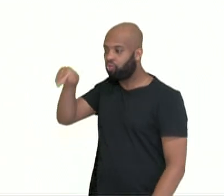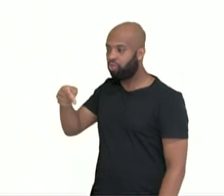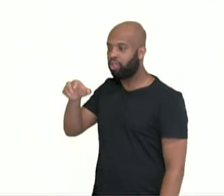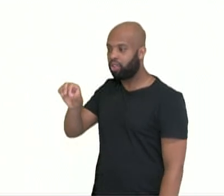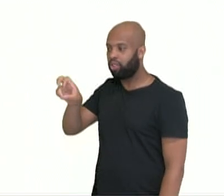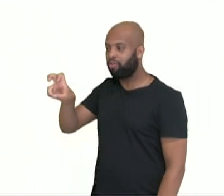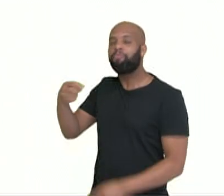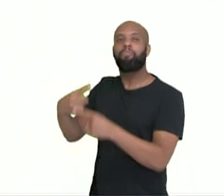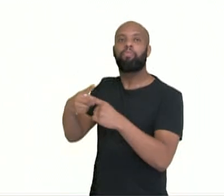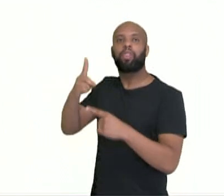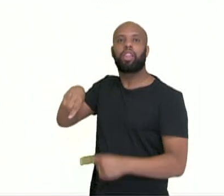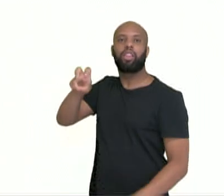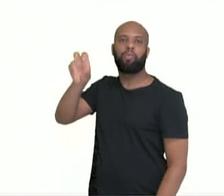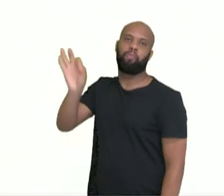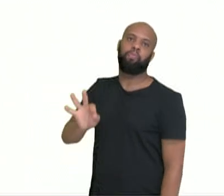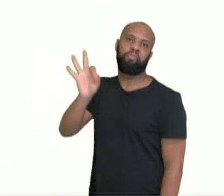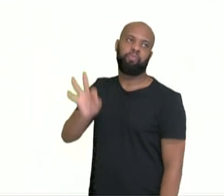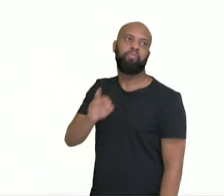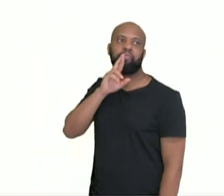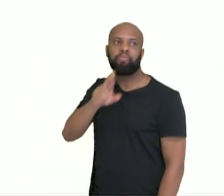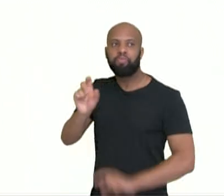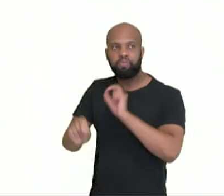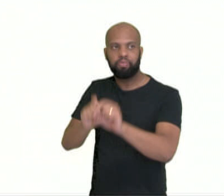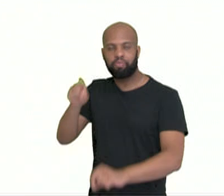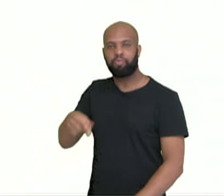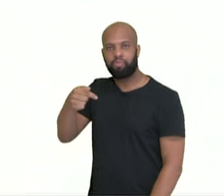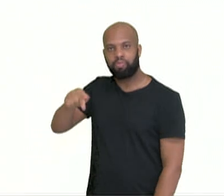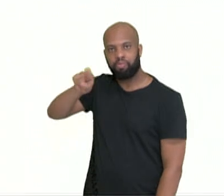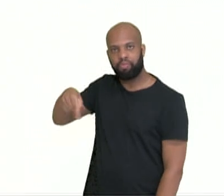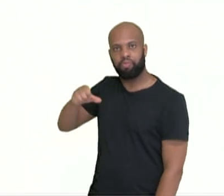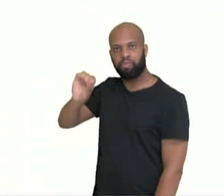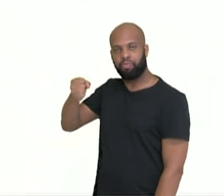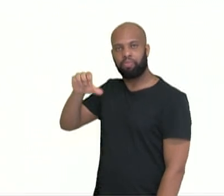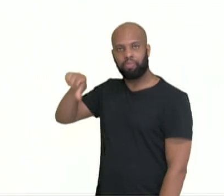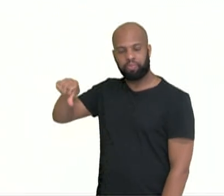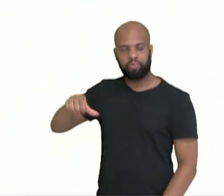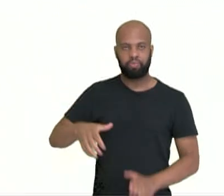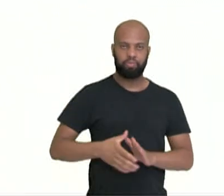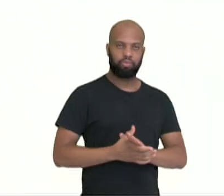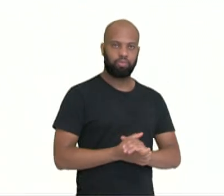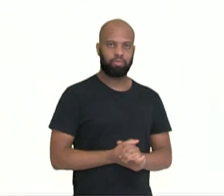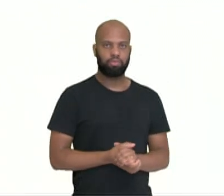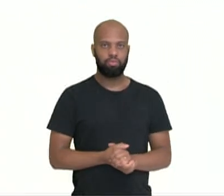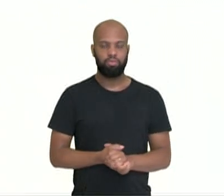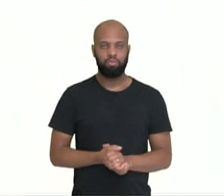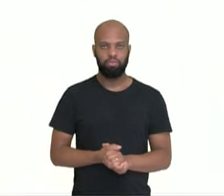Então, 7,51 vezes 1,05, que vai me dar R$